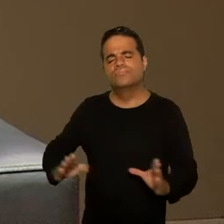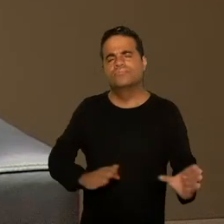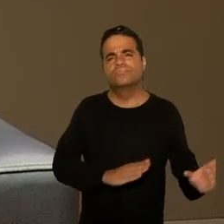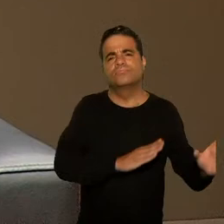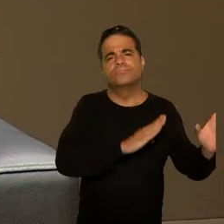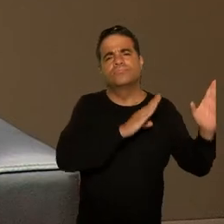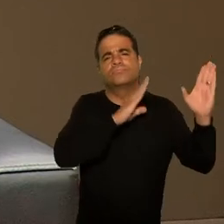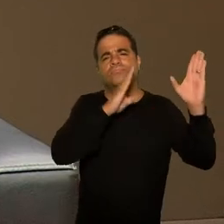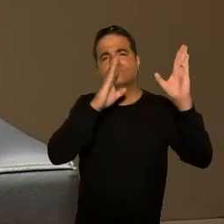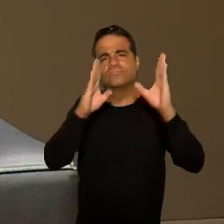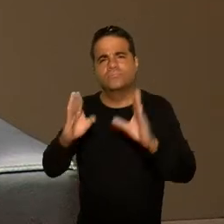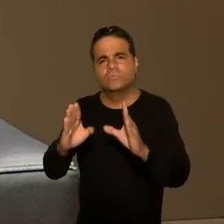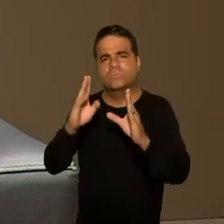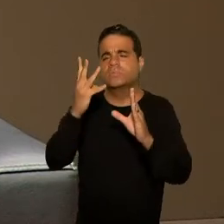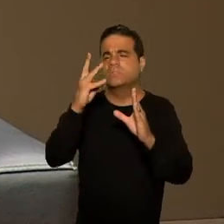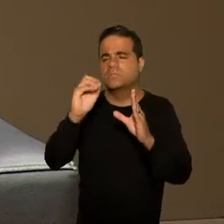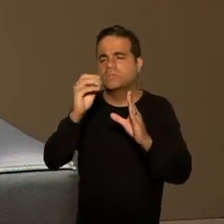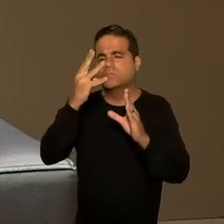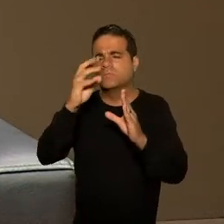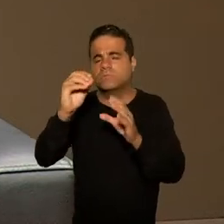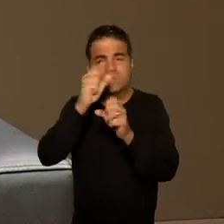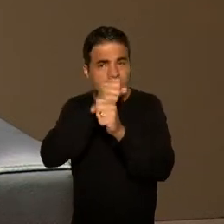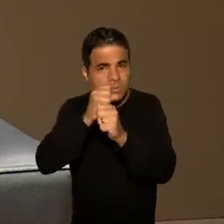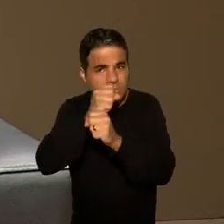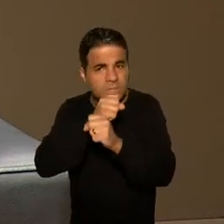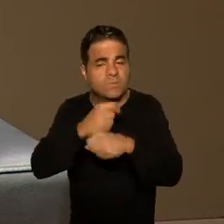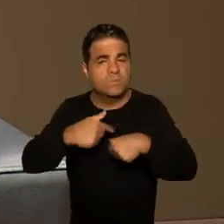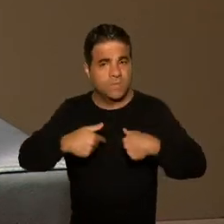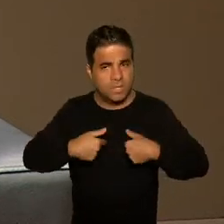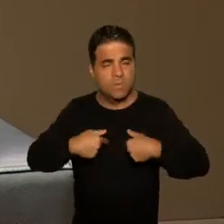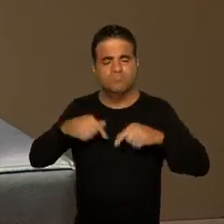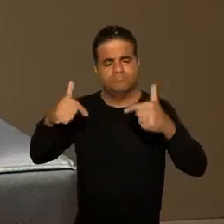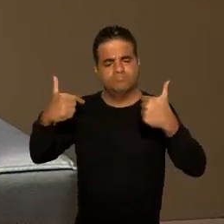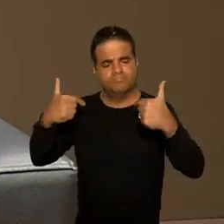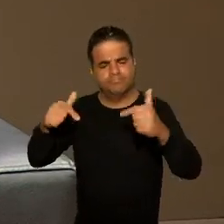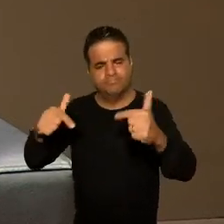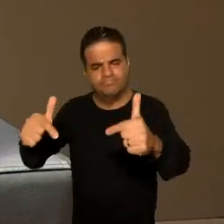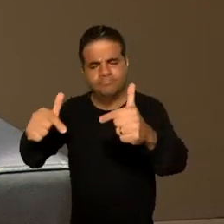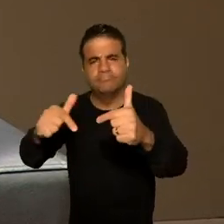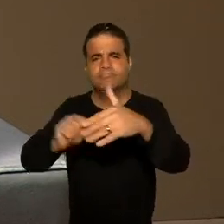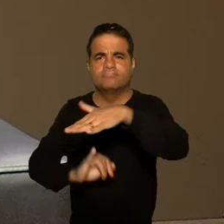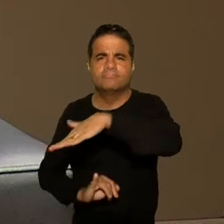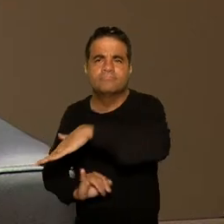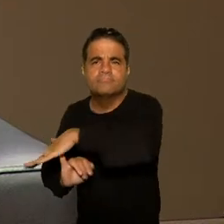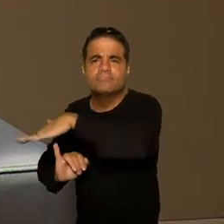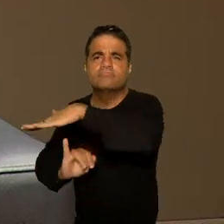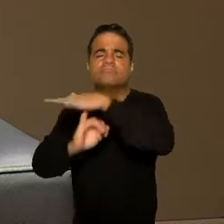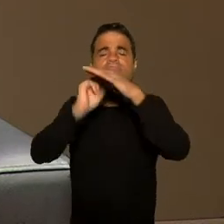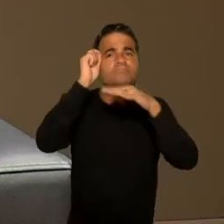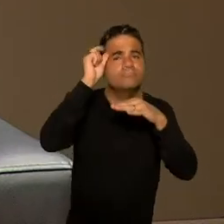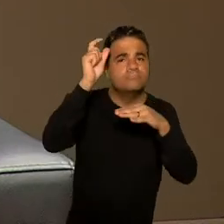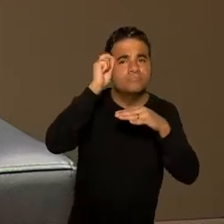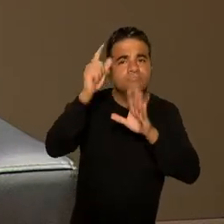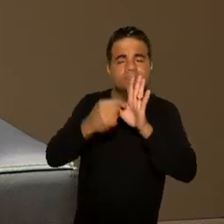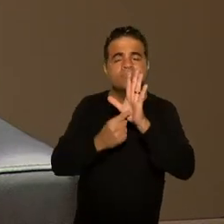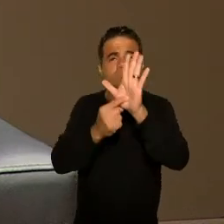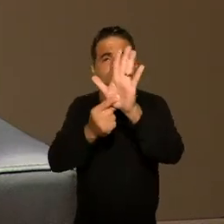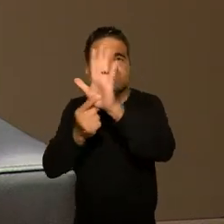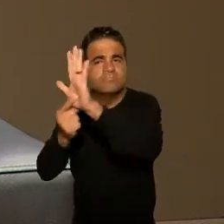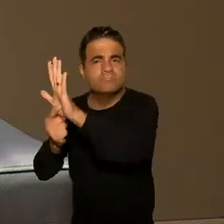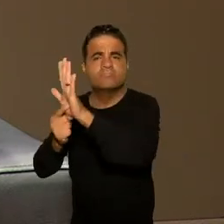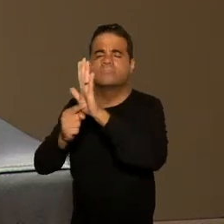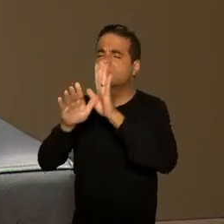ou pelo menos nesses 30 40 anos né que eu trabalho com instituições culturais com Exposições